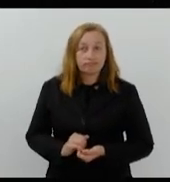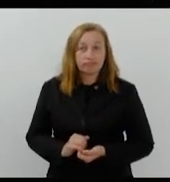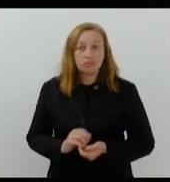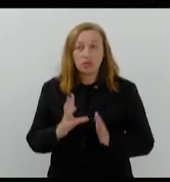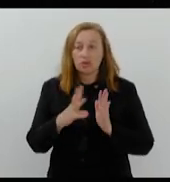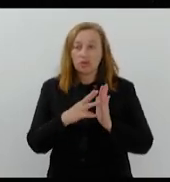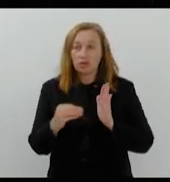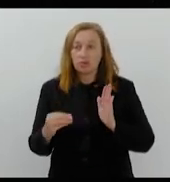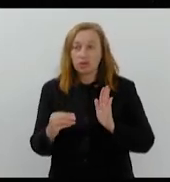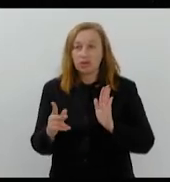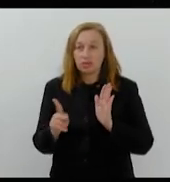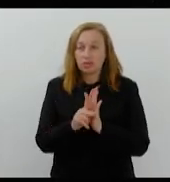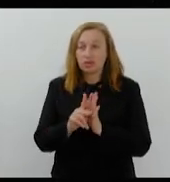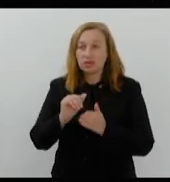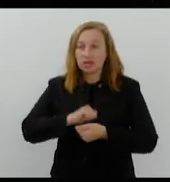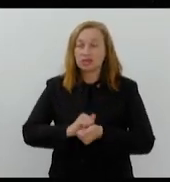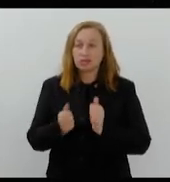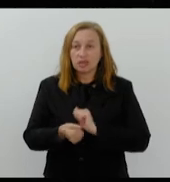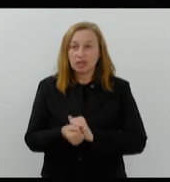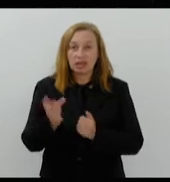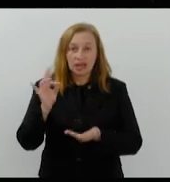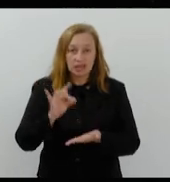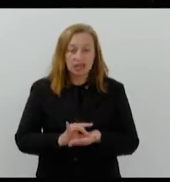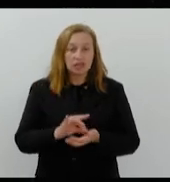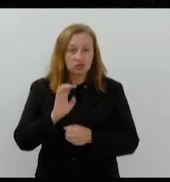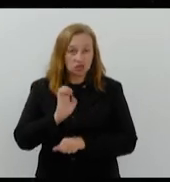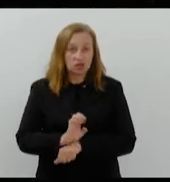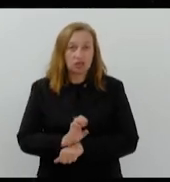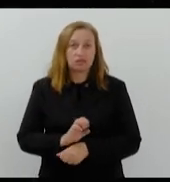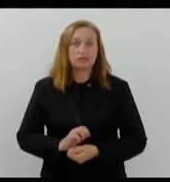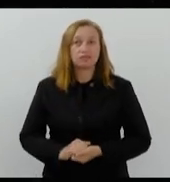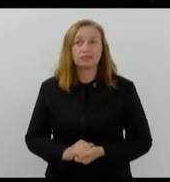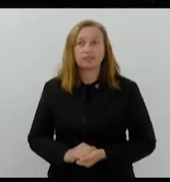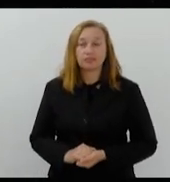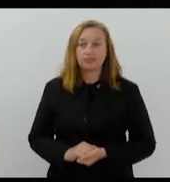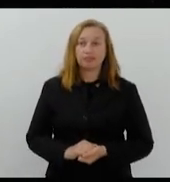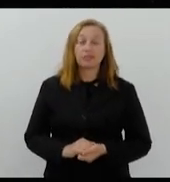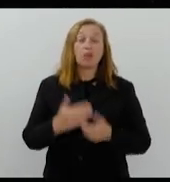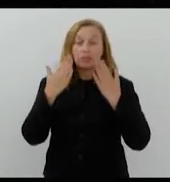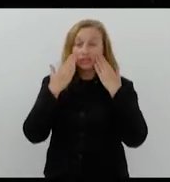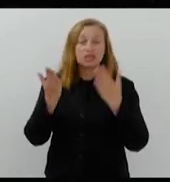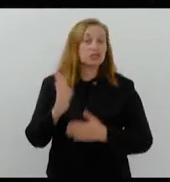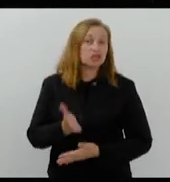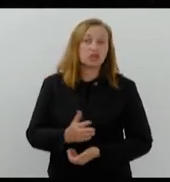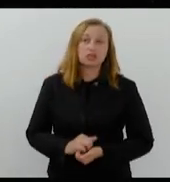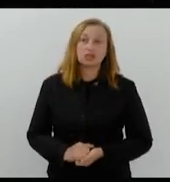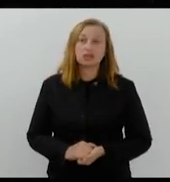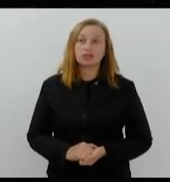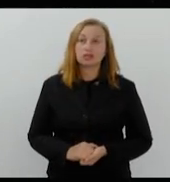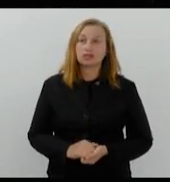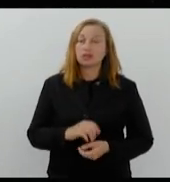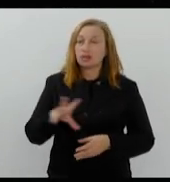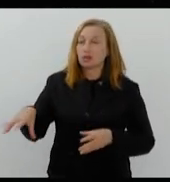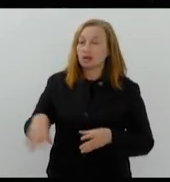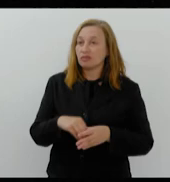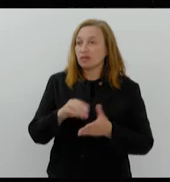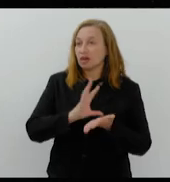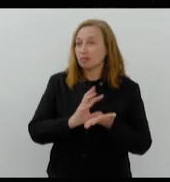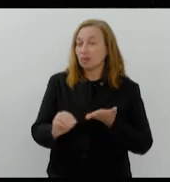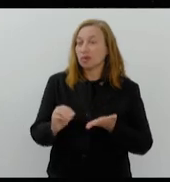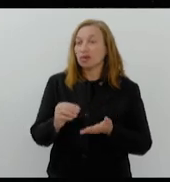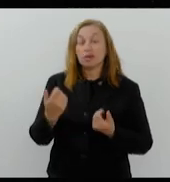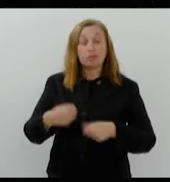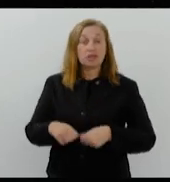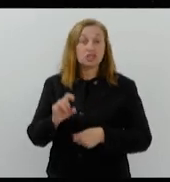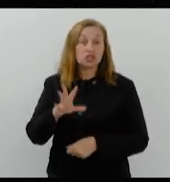Copiei o projeto adaptando a realidade do Estado. Está apresentado. Para ir à pauta, basta o governo